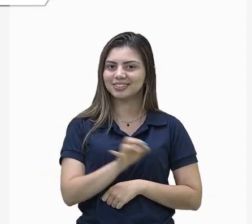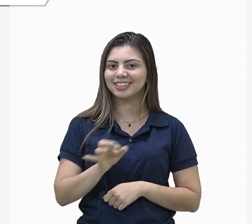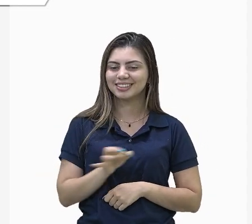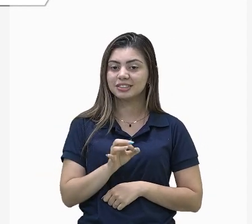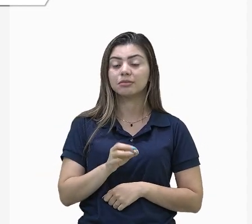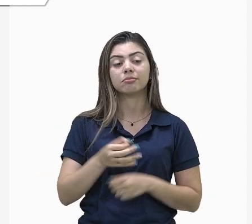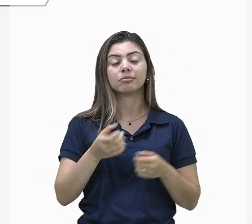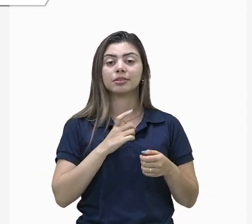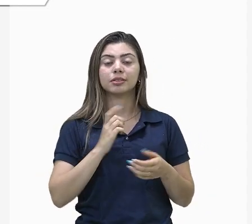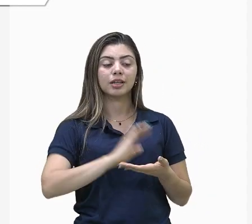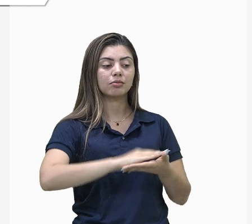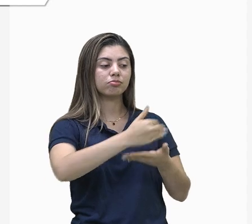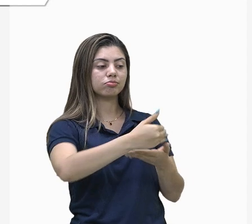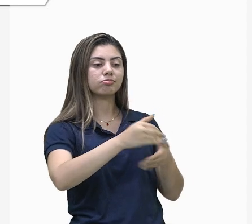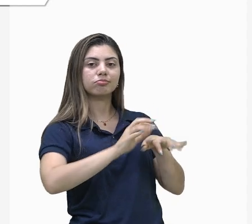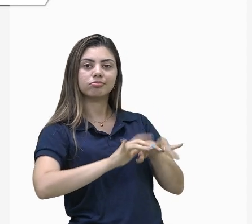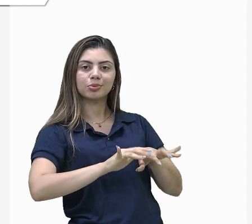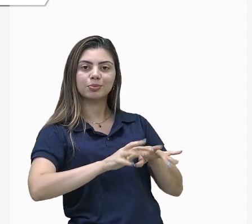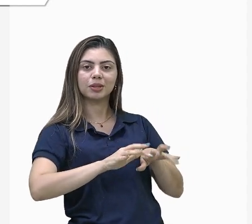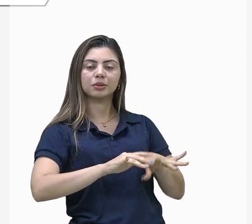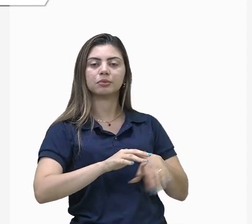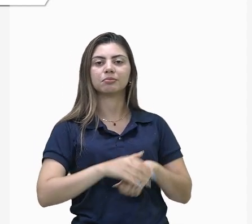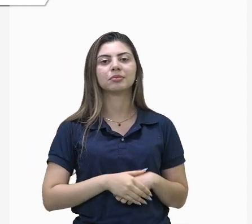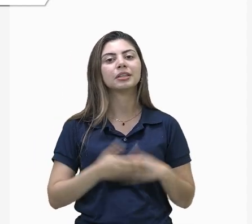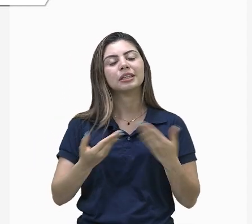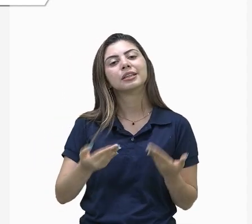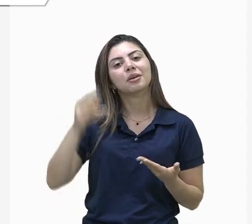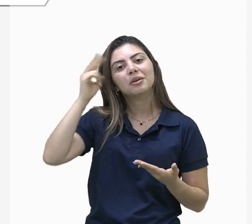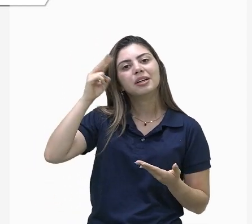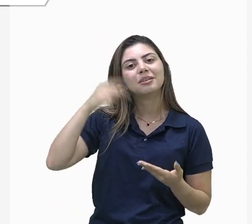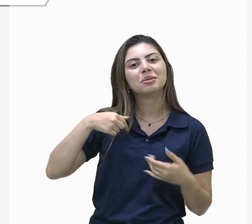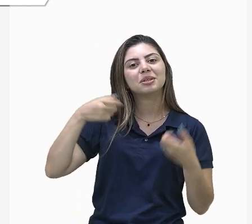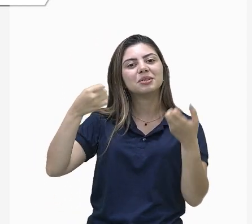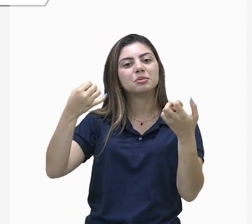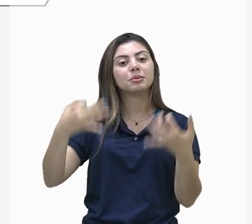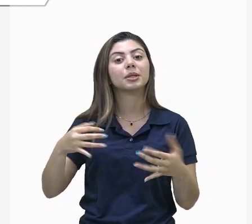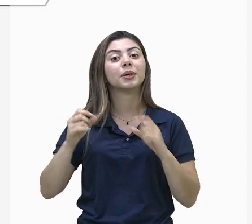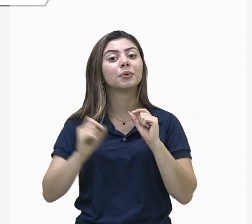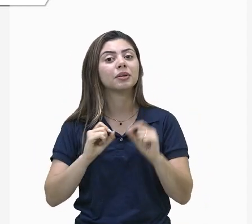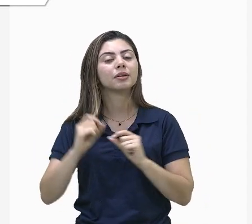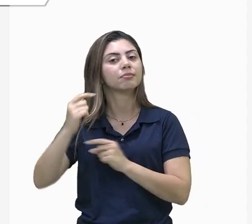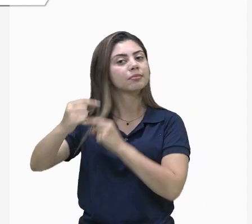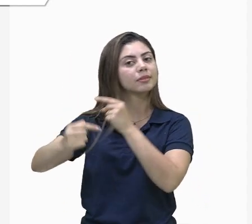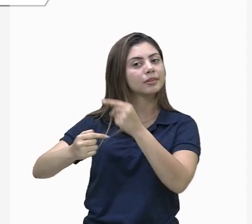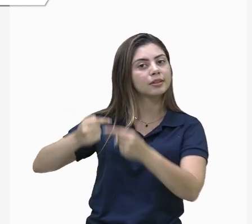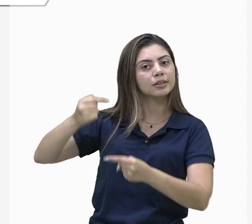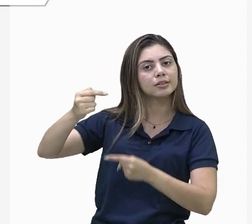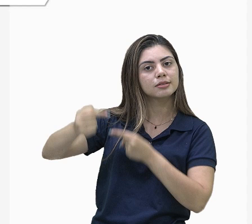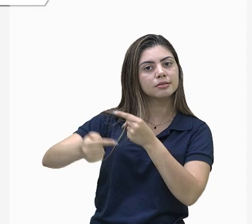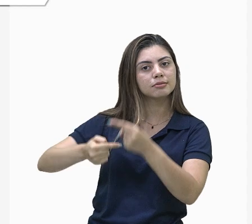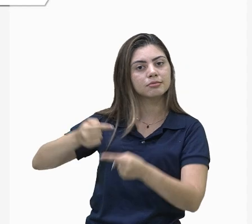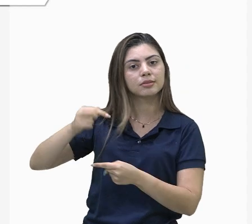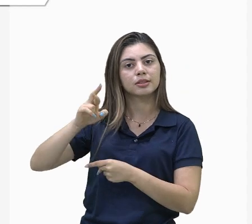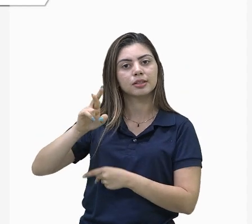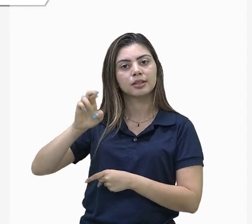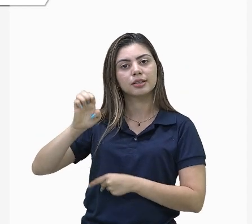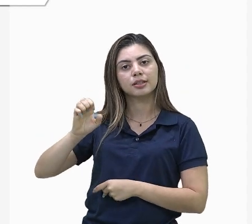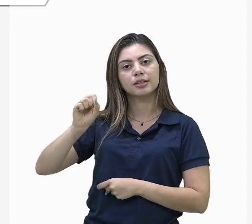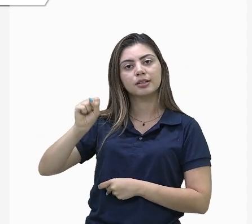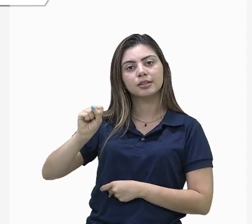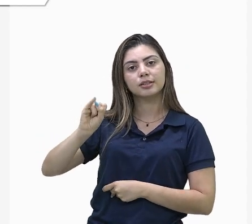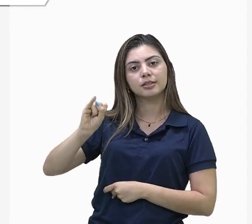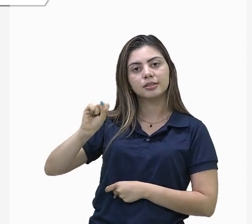o computador. Lembram quando eu falei que a resistência nos mostrava lá que